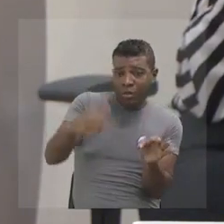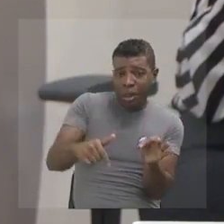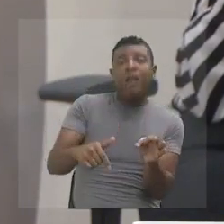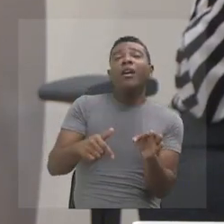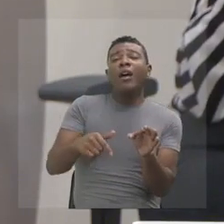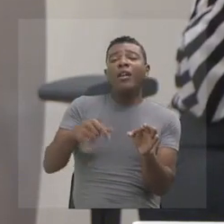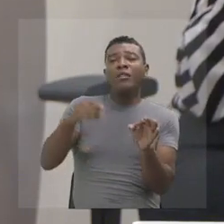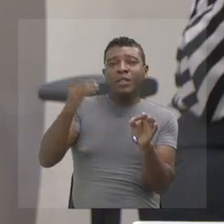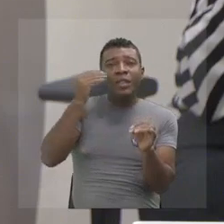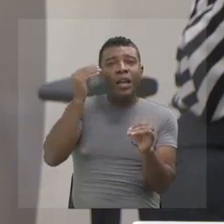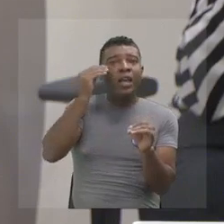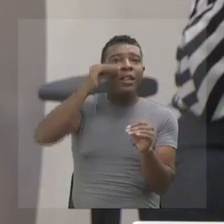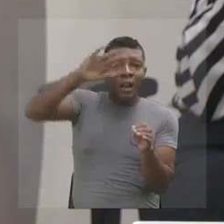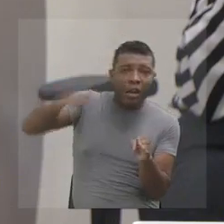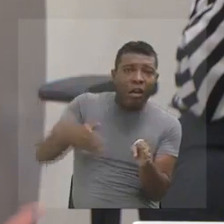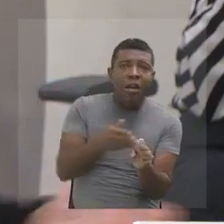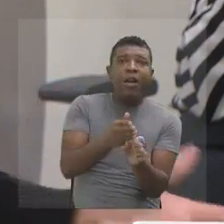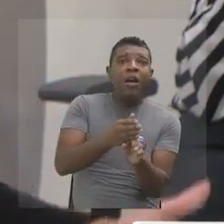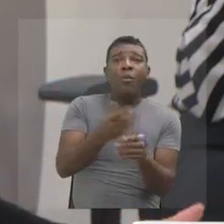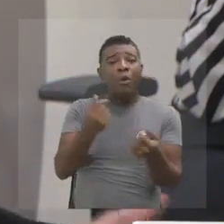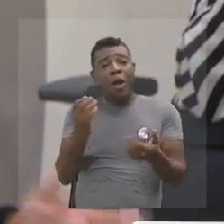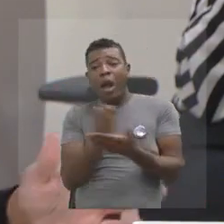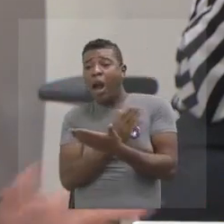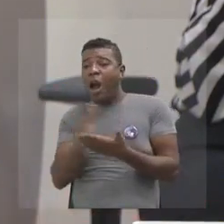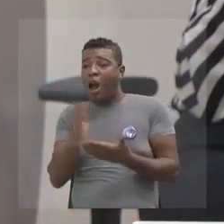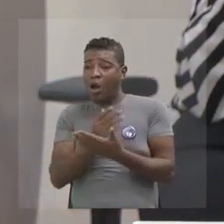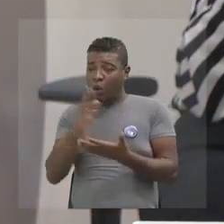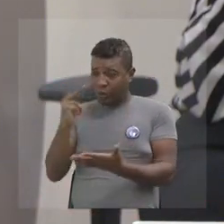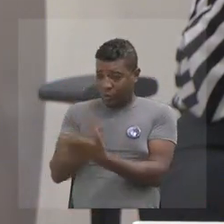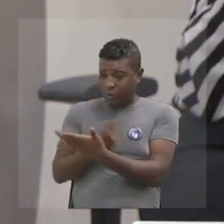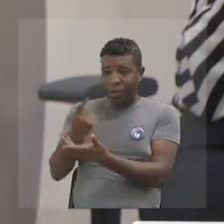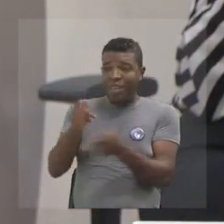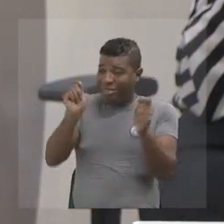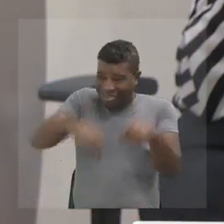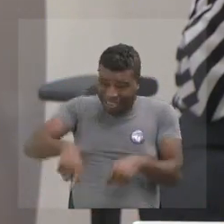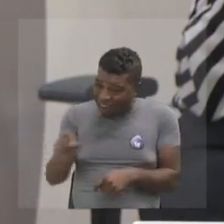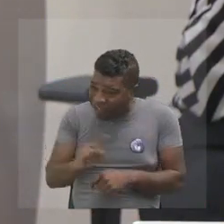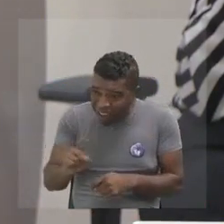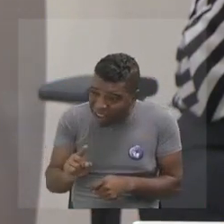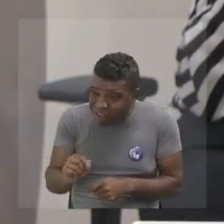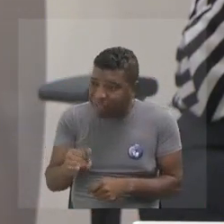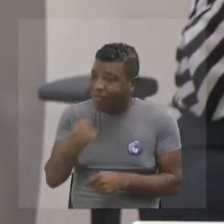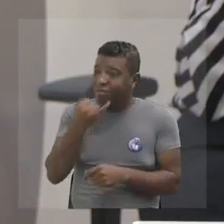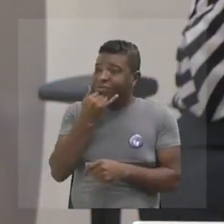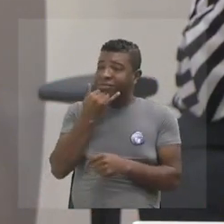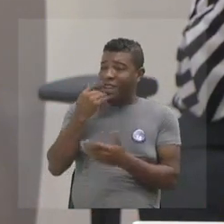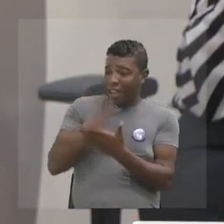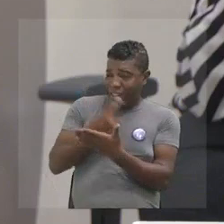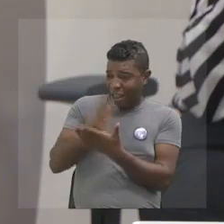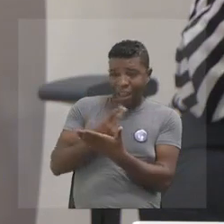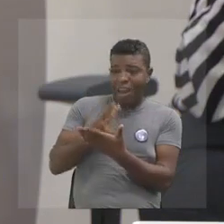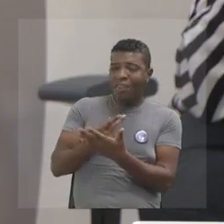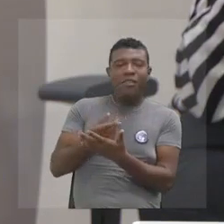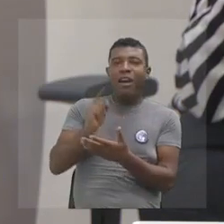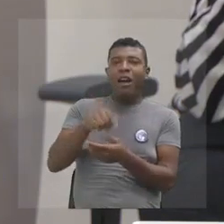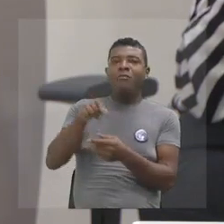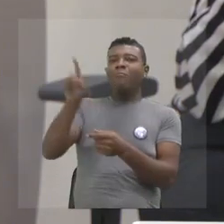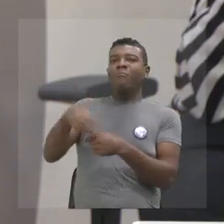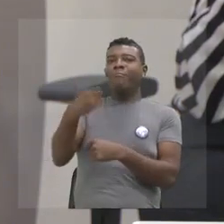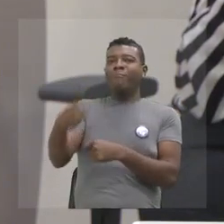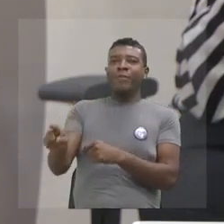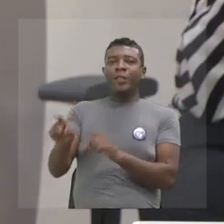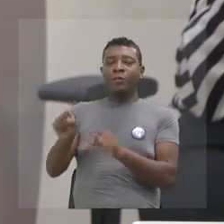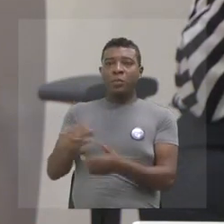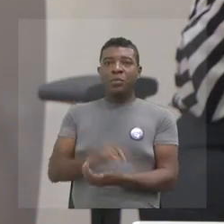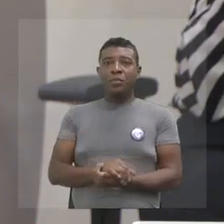que em alguns casos de fato nem é possível e a esse determina né a conclusão é do empreendimento então eu não tenho aqui